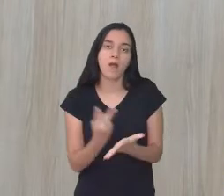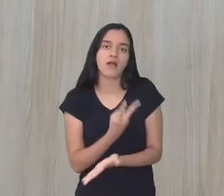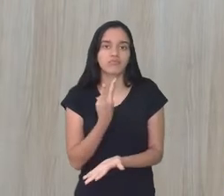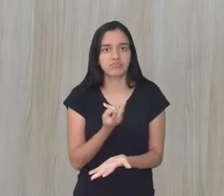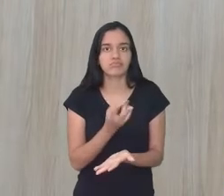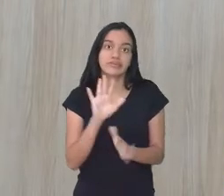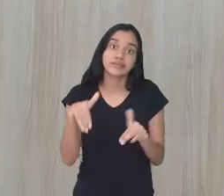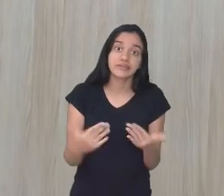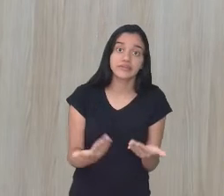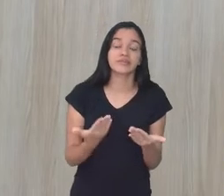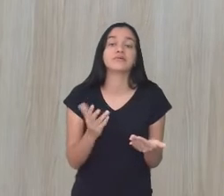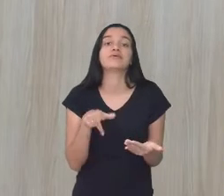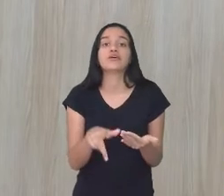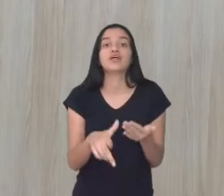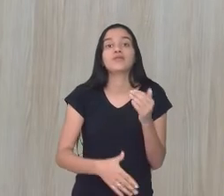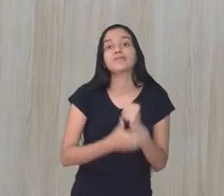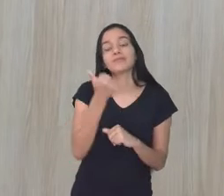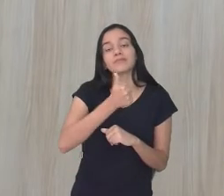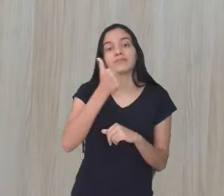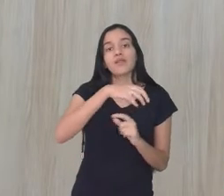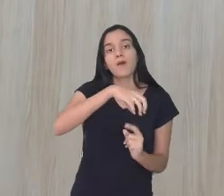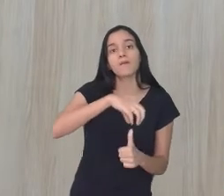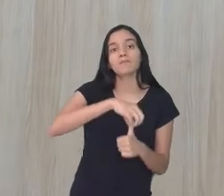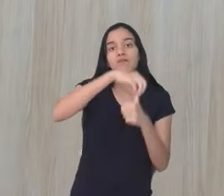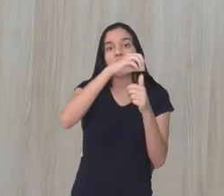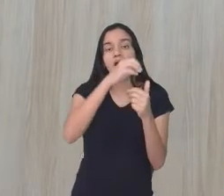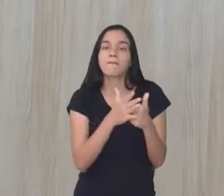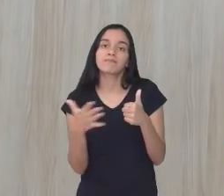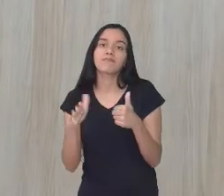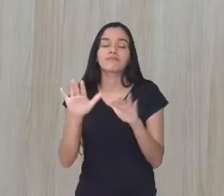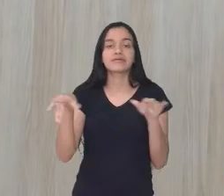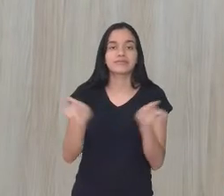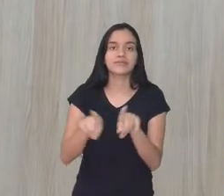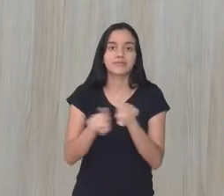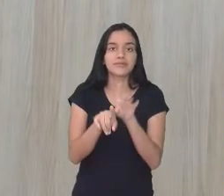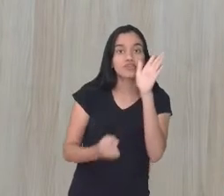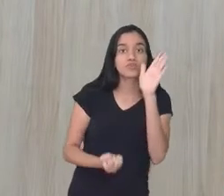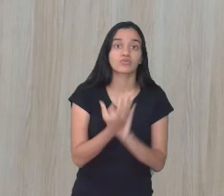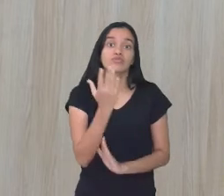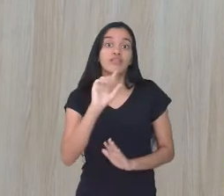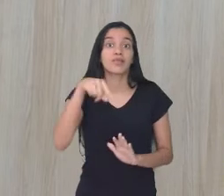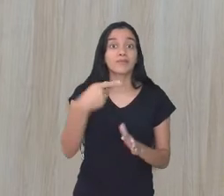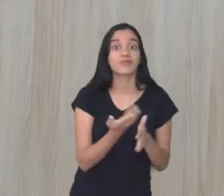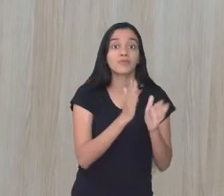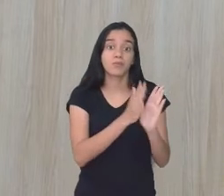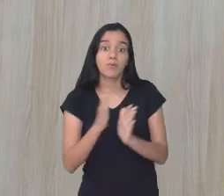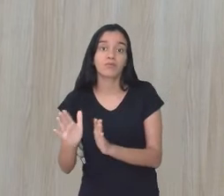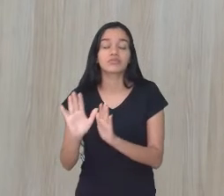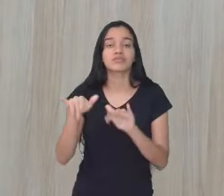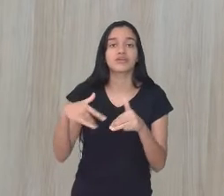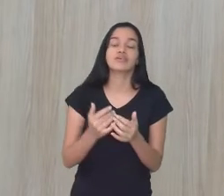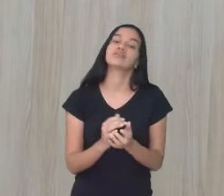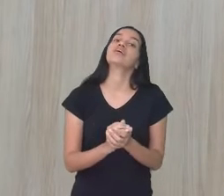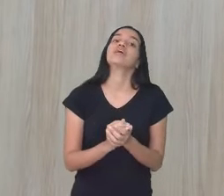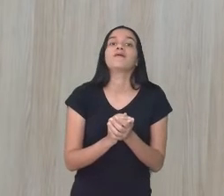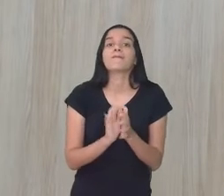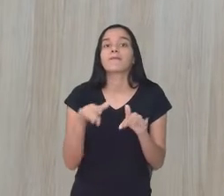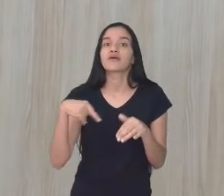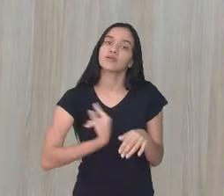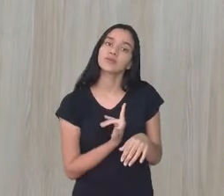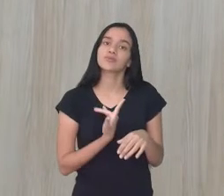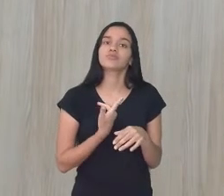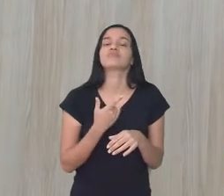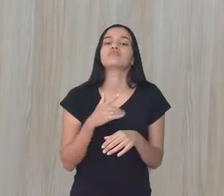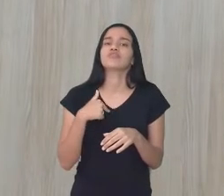acontecimento. Então, no primeiro reinado também surgiu isso, né? Depois do processo aí de independência do Brasil, a